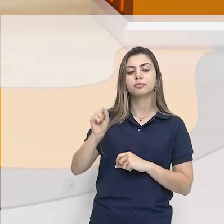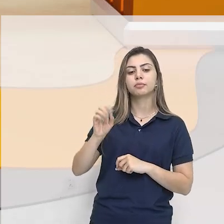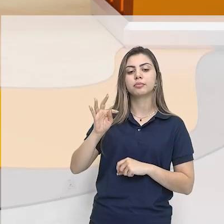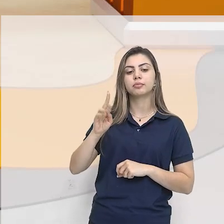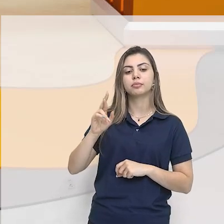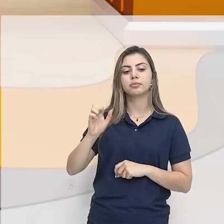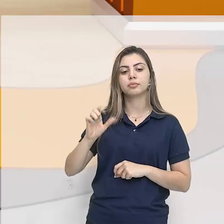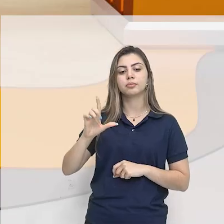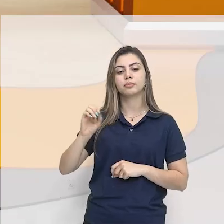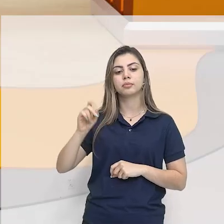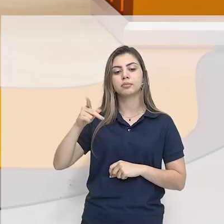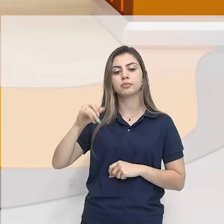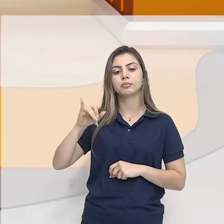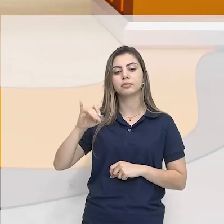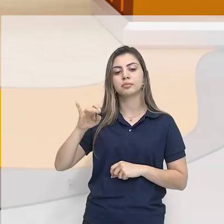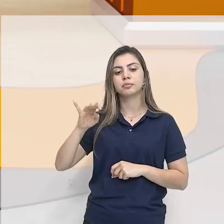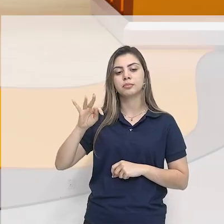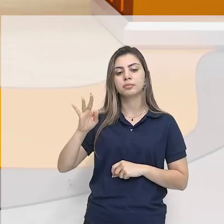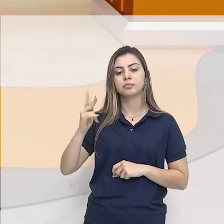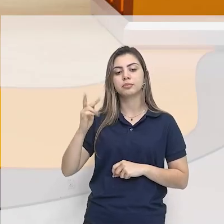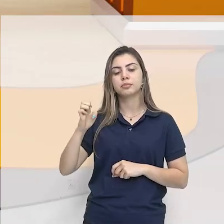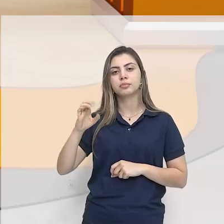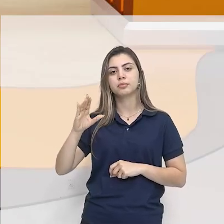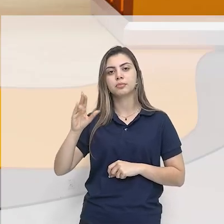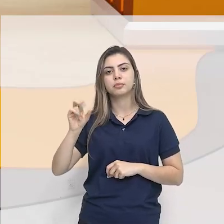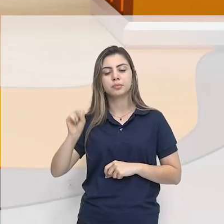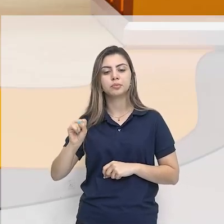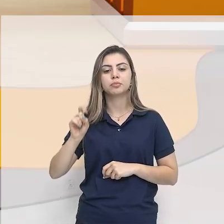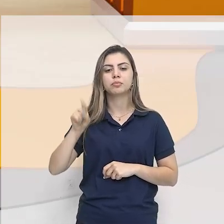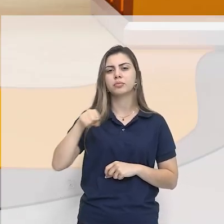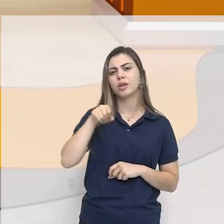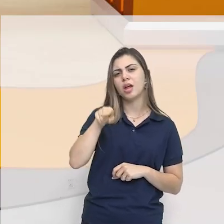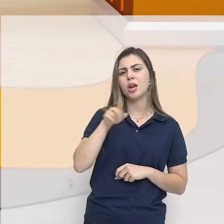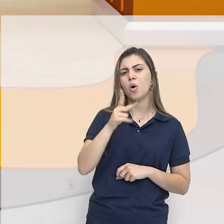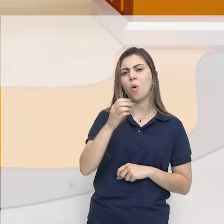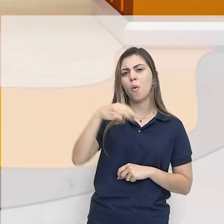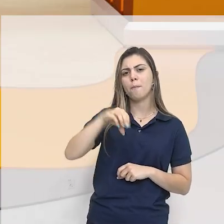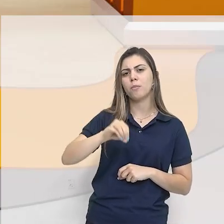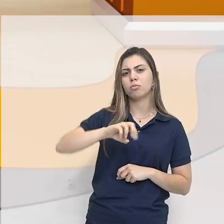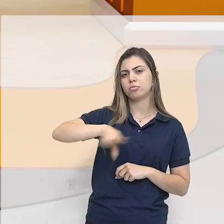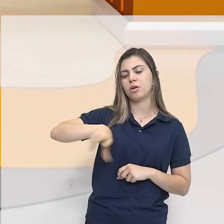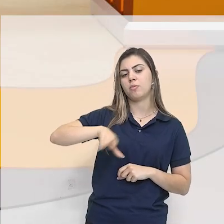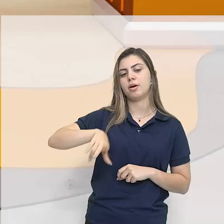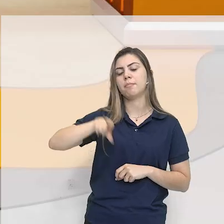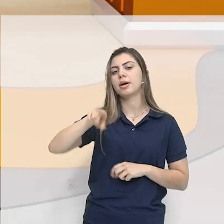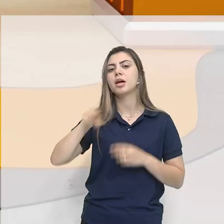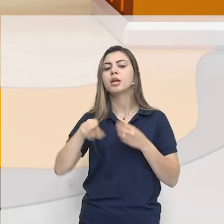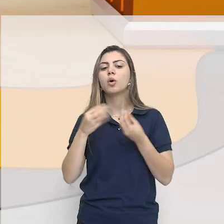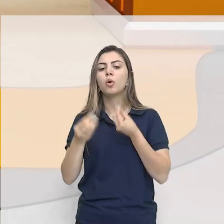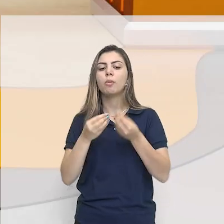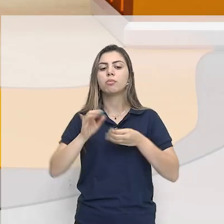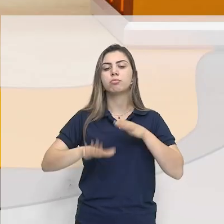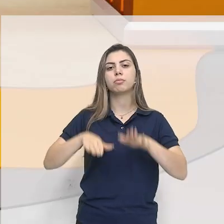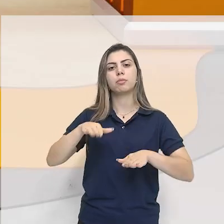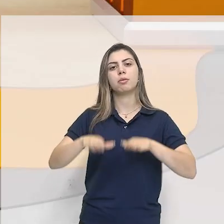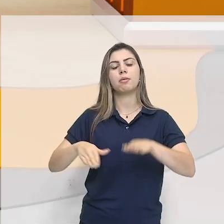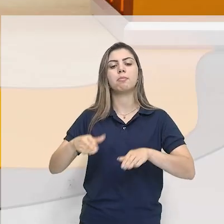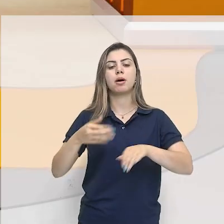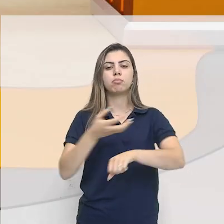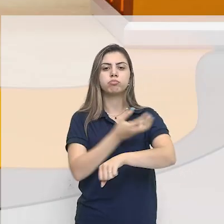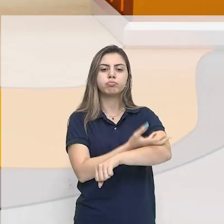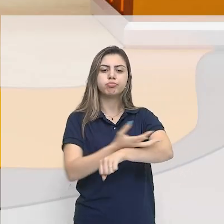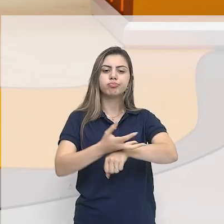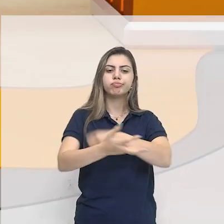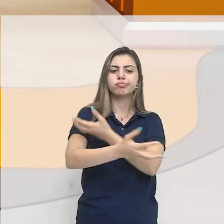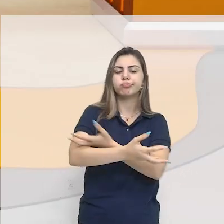Homo. Ele andava sobre os dois pés, né? Ou seja, ele era bípede, tinha um corpo coberto de pelos e o cérebro muito pequeno.